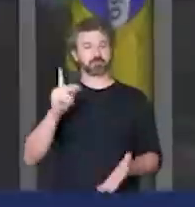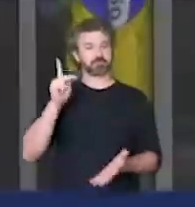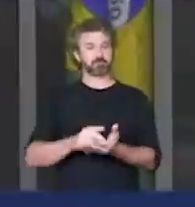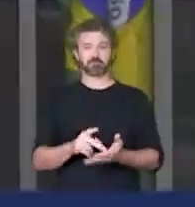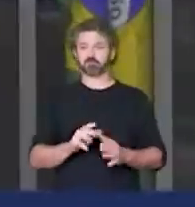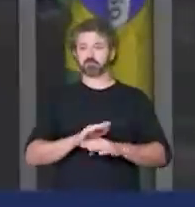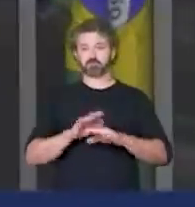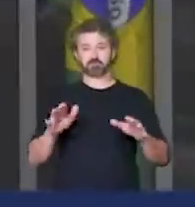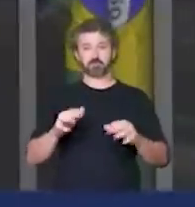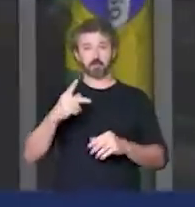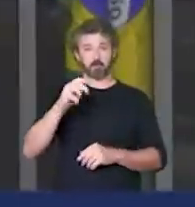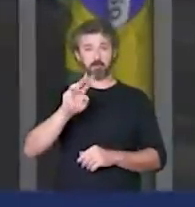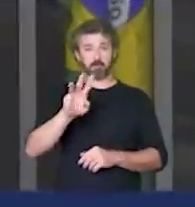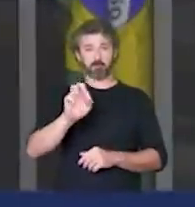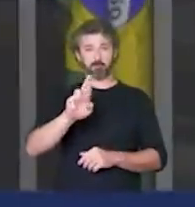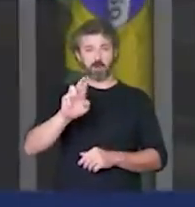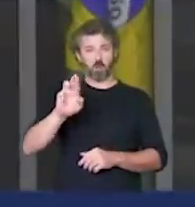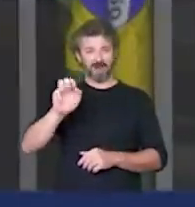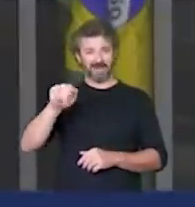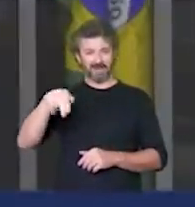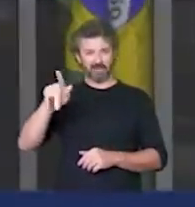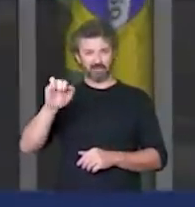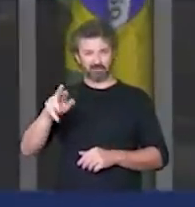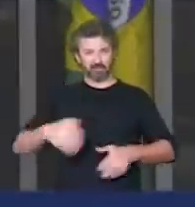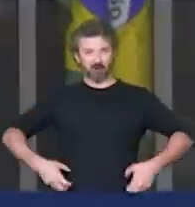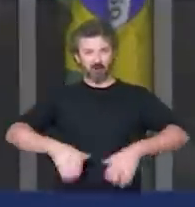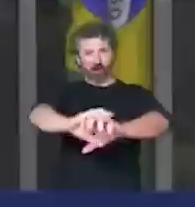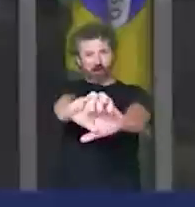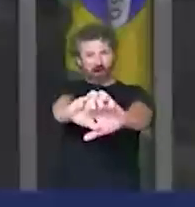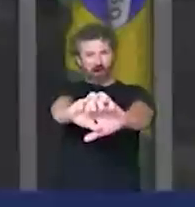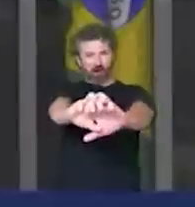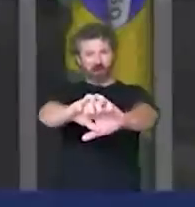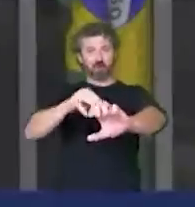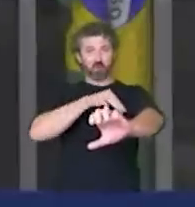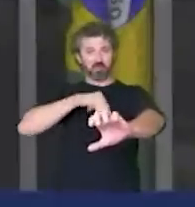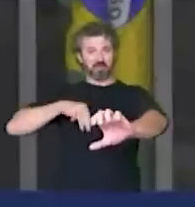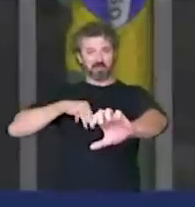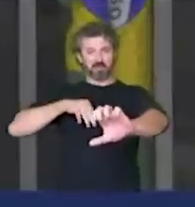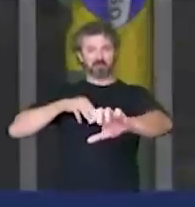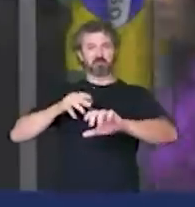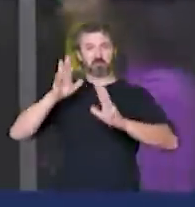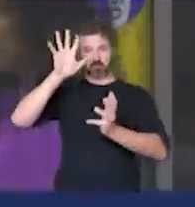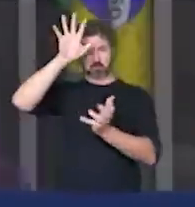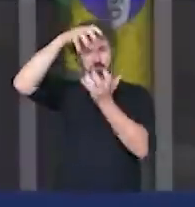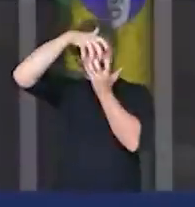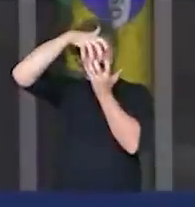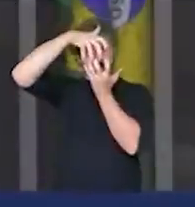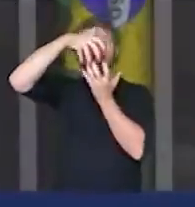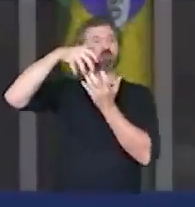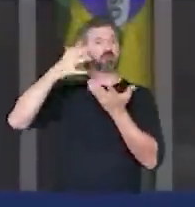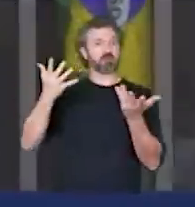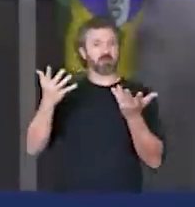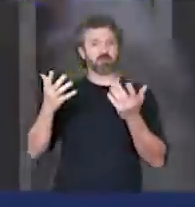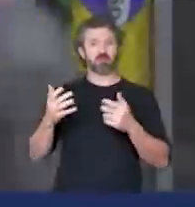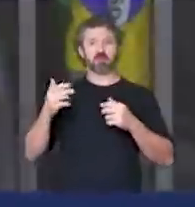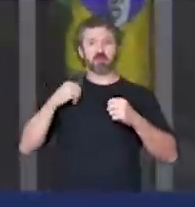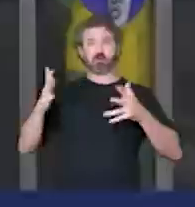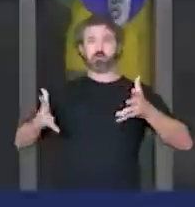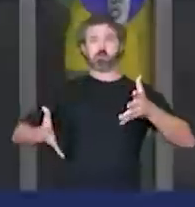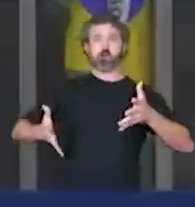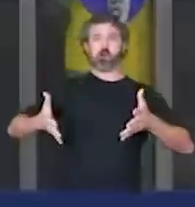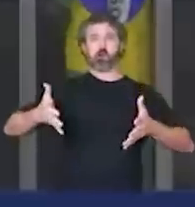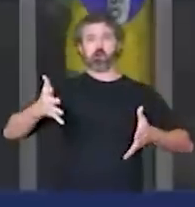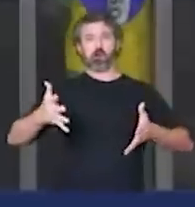é praticamente um Power Ranger, o presidente, o ministro da Economia. De repente ele vai lá, se transforma, vem um megazord